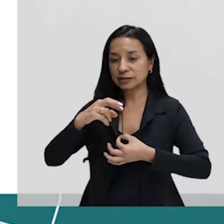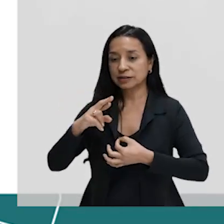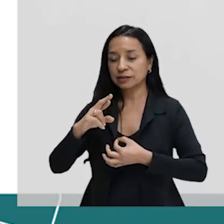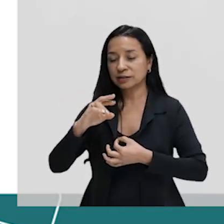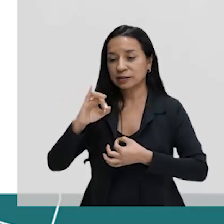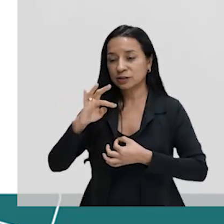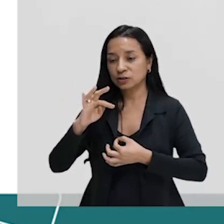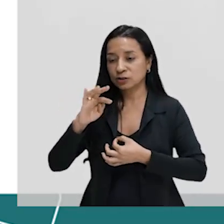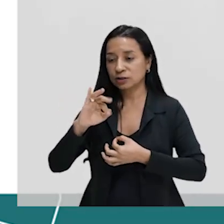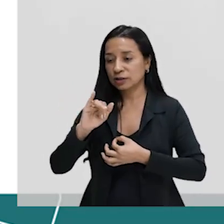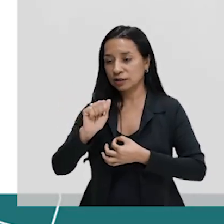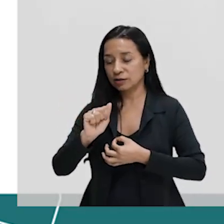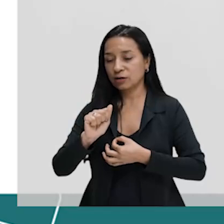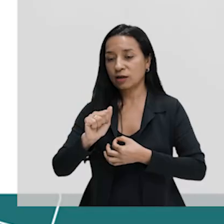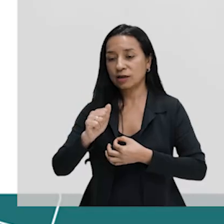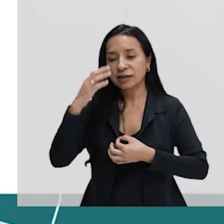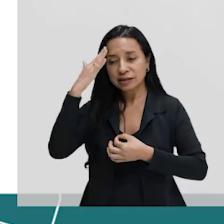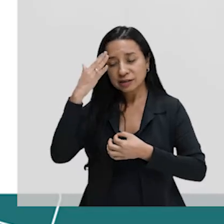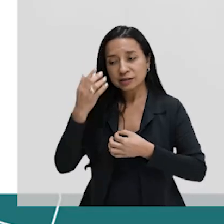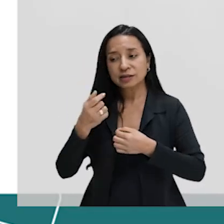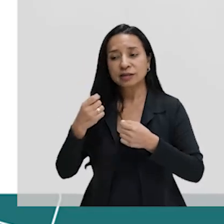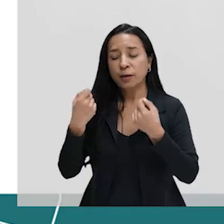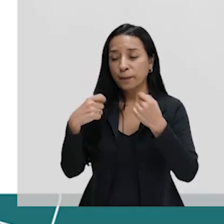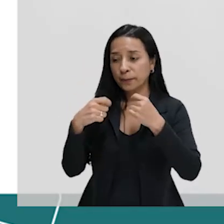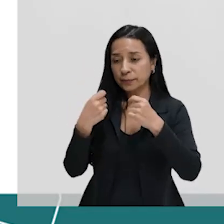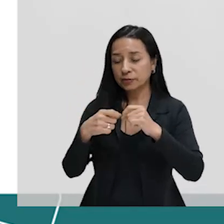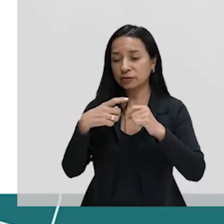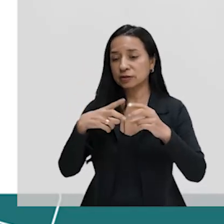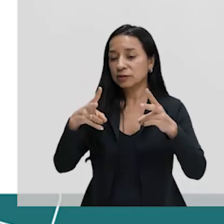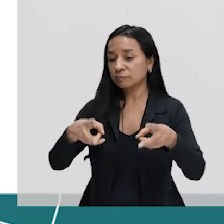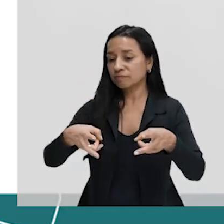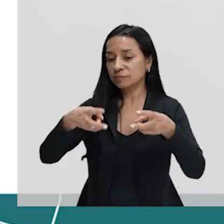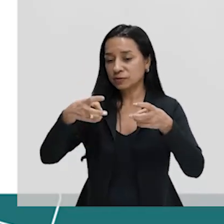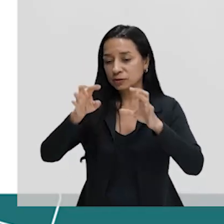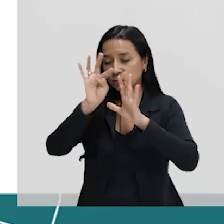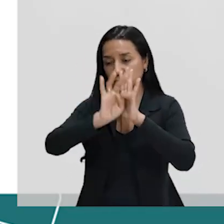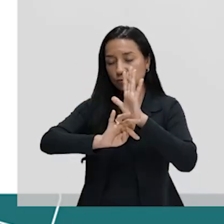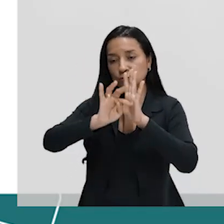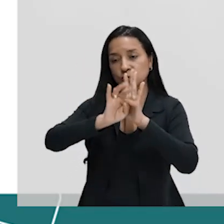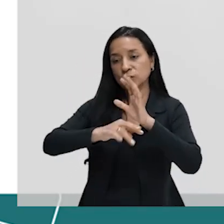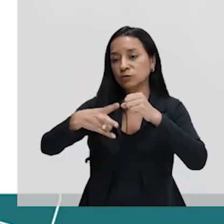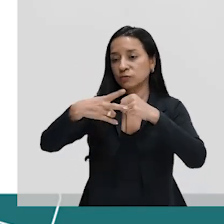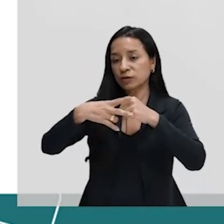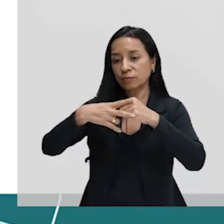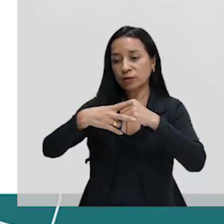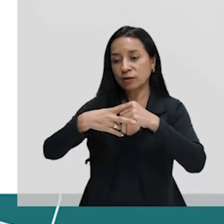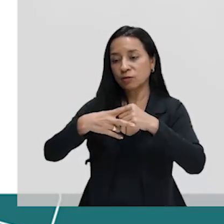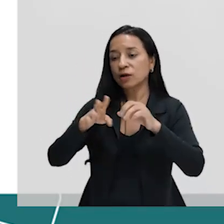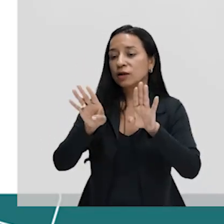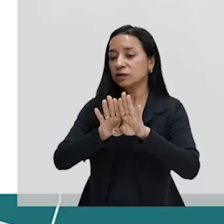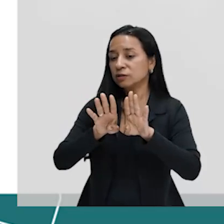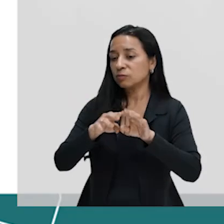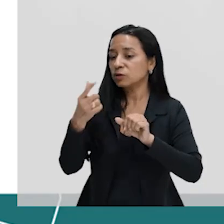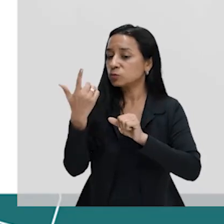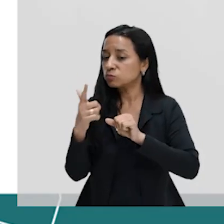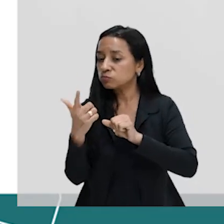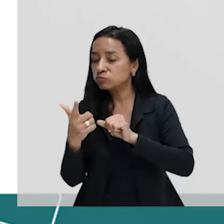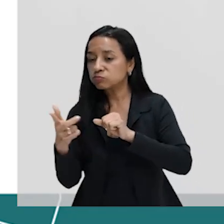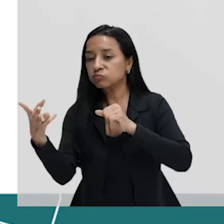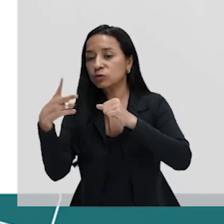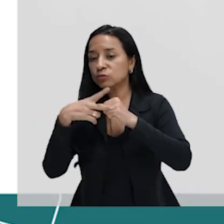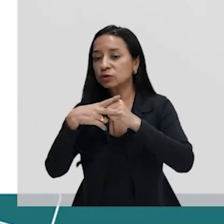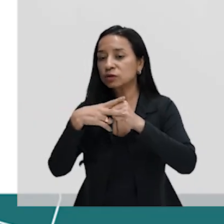você compreender a charge, você precisa ter atenção tanto ao texto verbal quanto ao texto não verbal. E